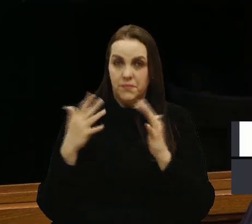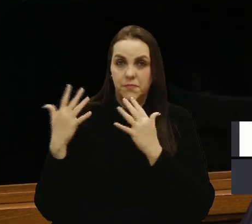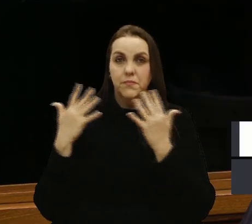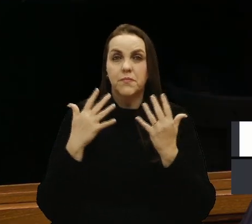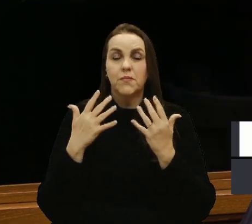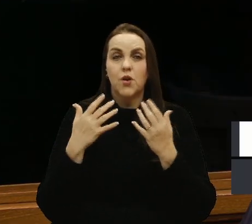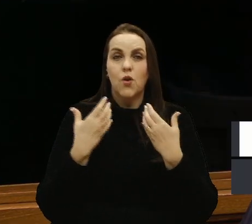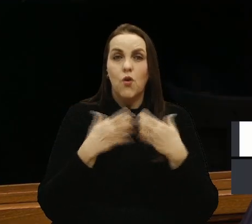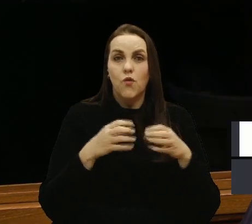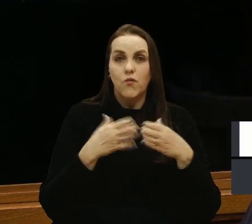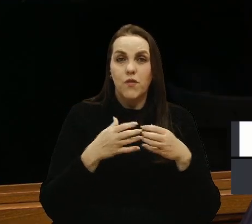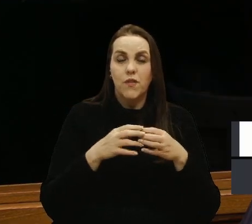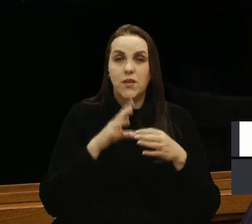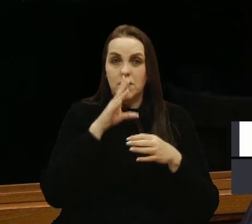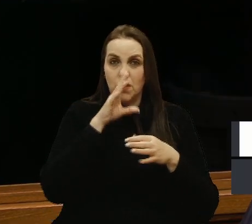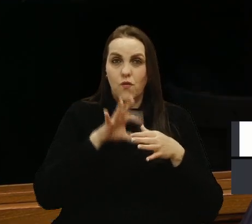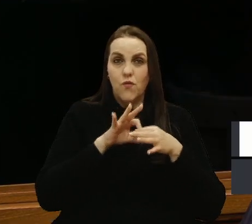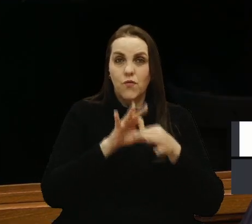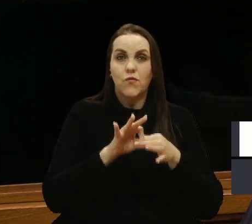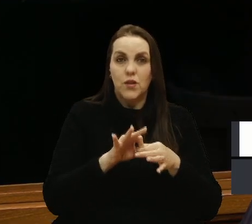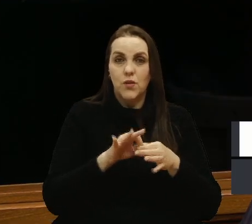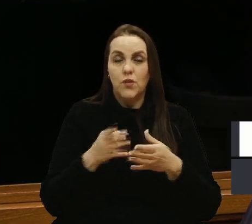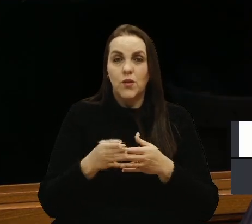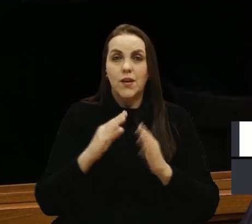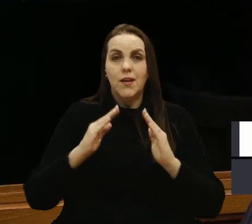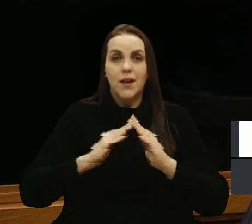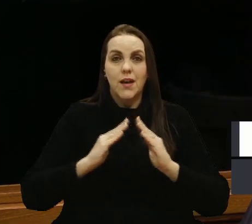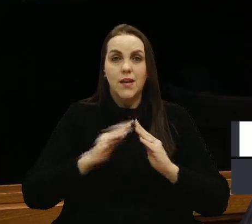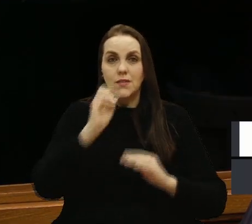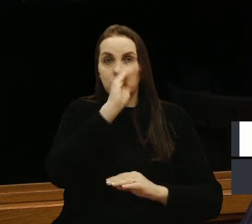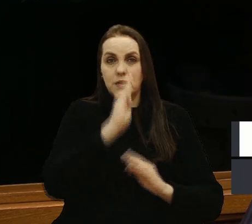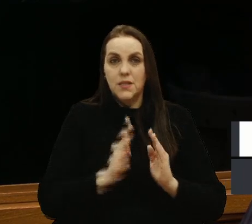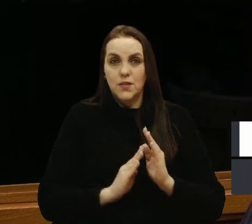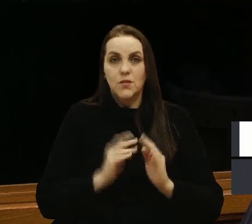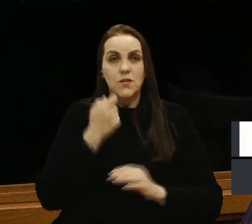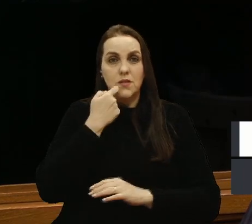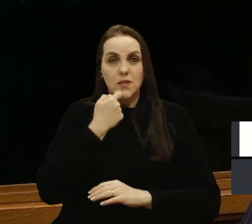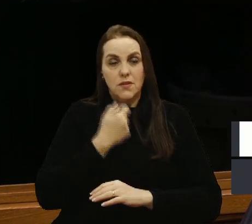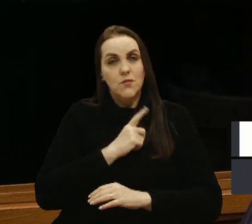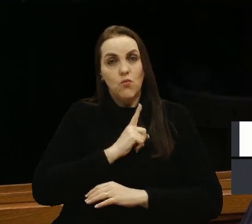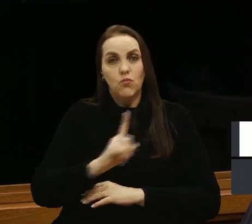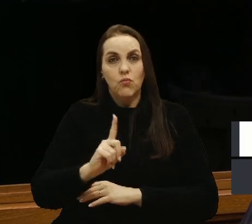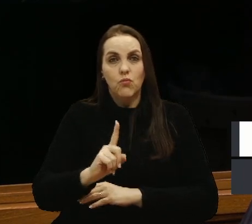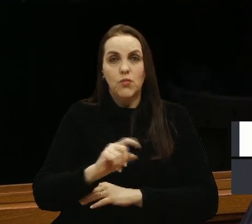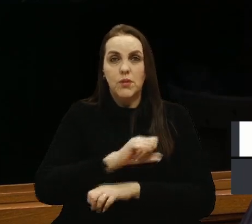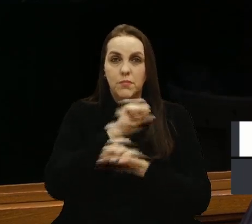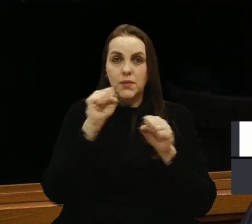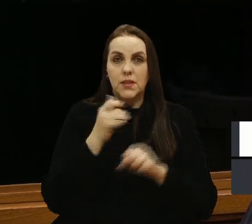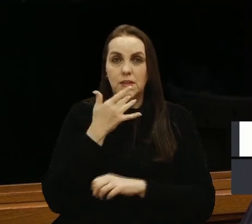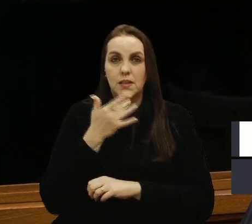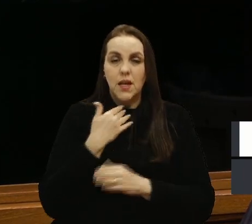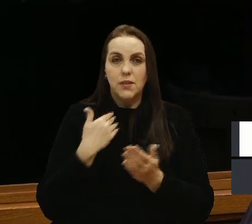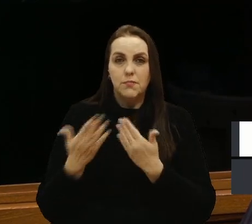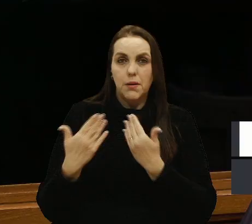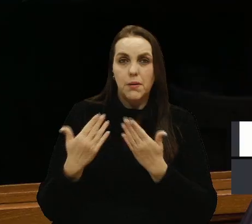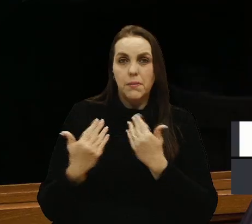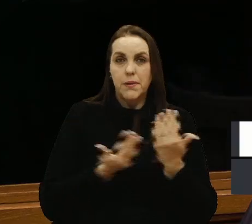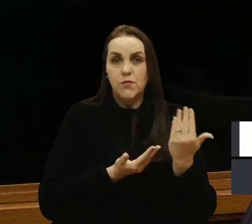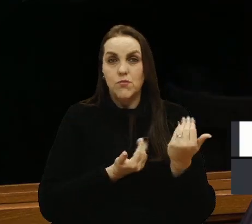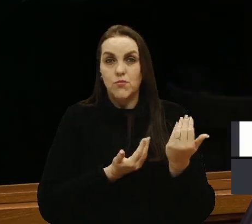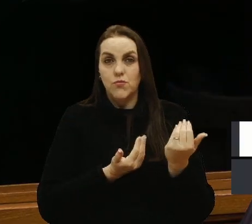Fortalecimento de Vínculos Casa Brasil, que na sexta-feira estive presente lá, de manhã e de tarde, dialogando com os jovens